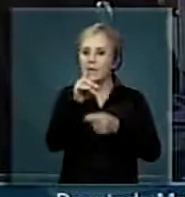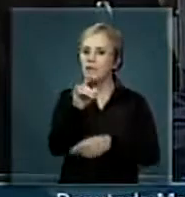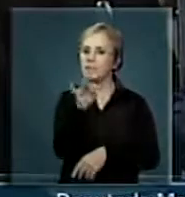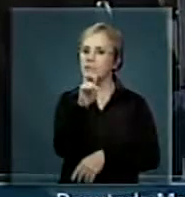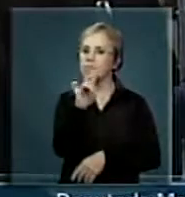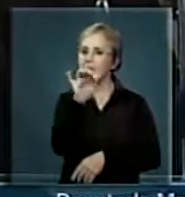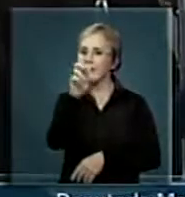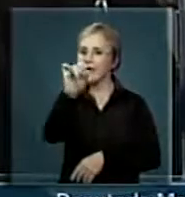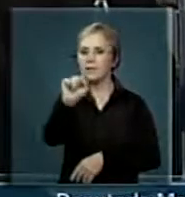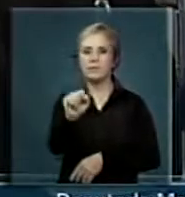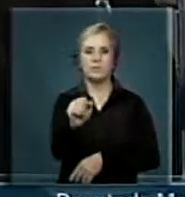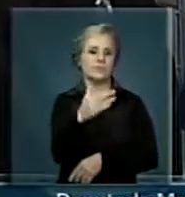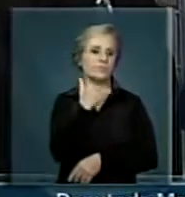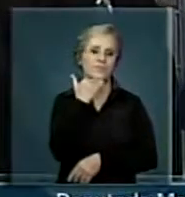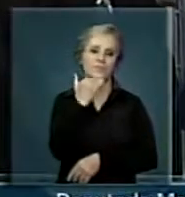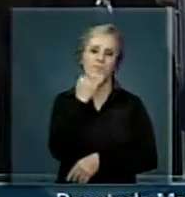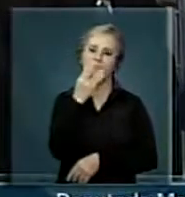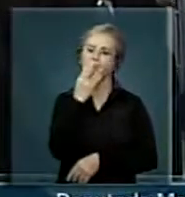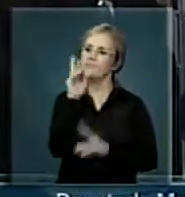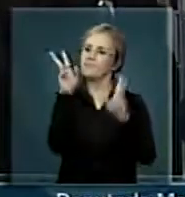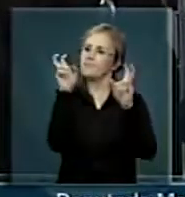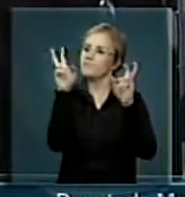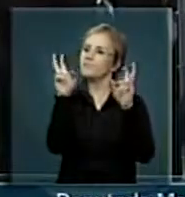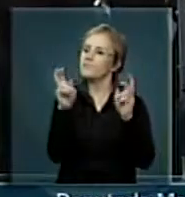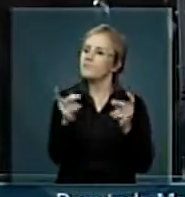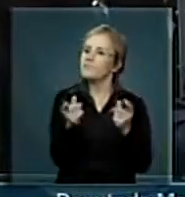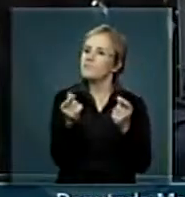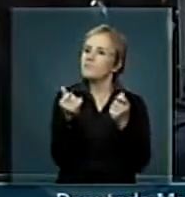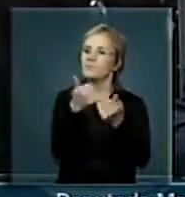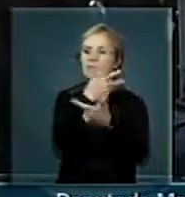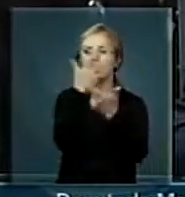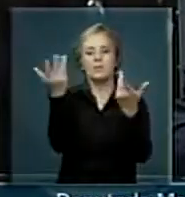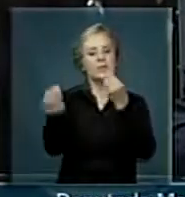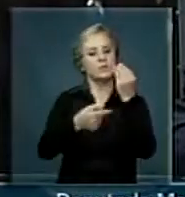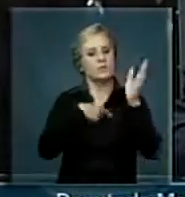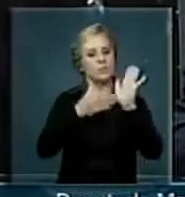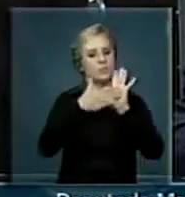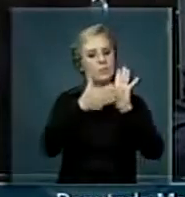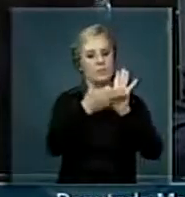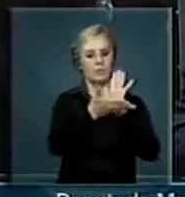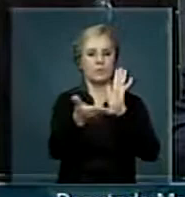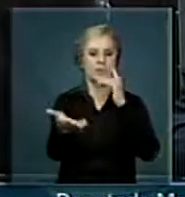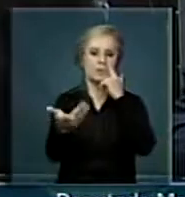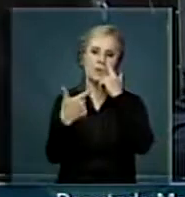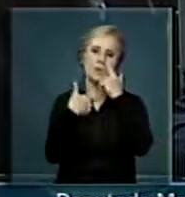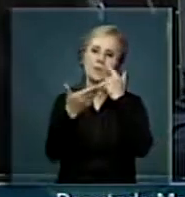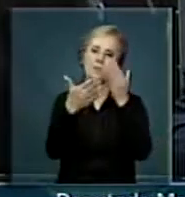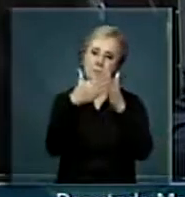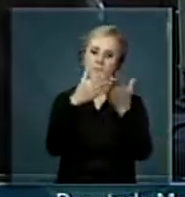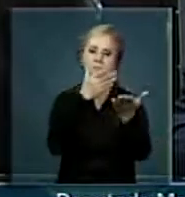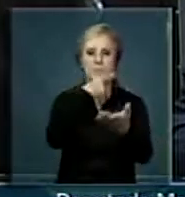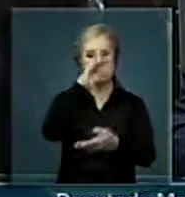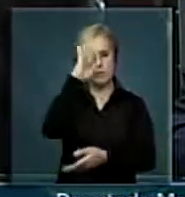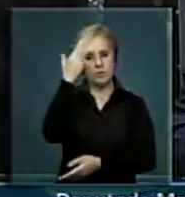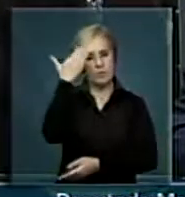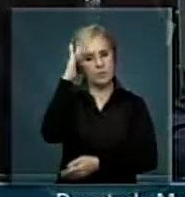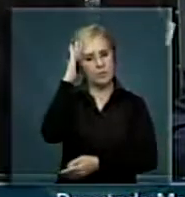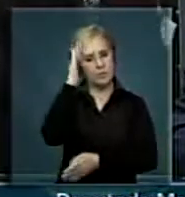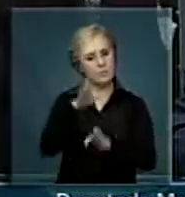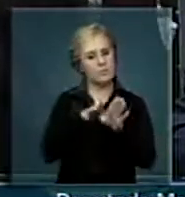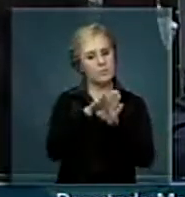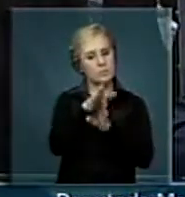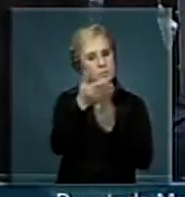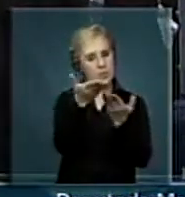para a juventude, nós entramos num grau de especificidade tão grande como está sendo proposto aqui. E eu quero ser parceira de Vossa Excelência na